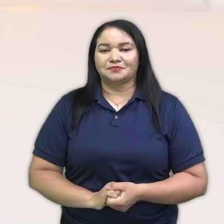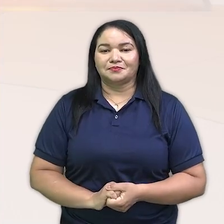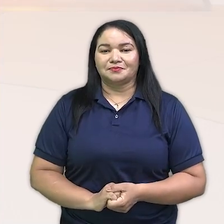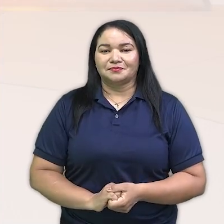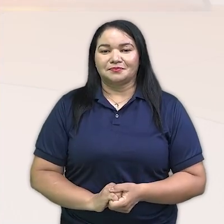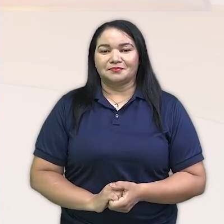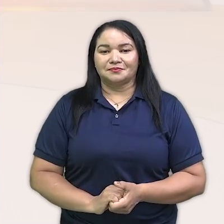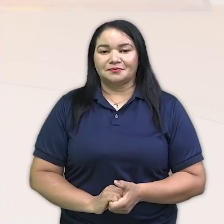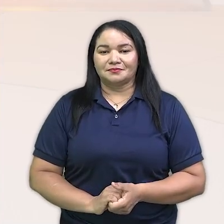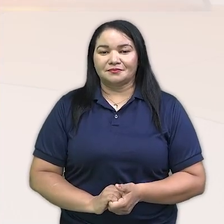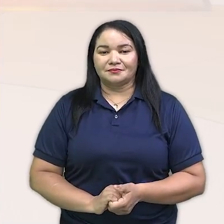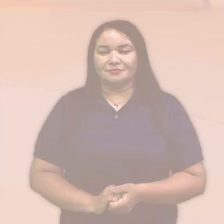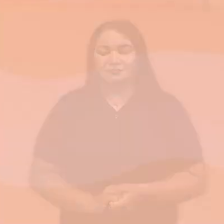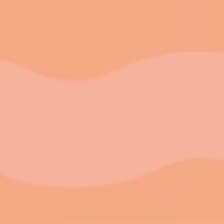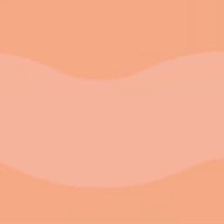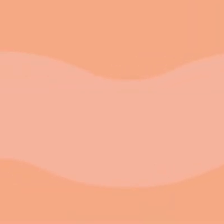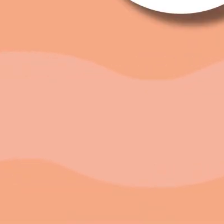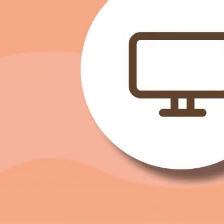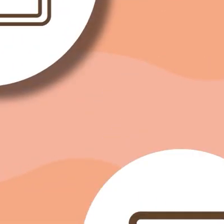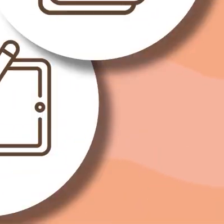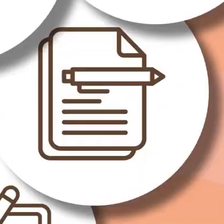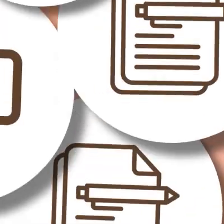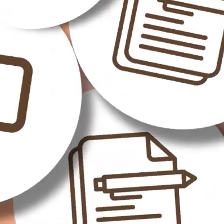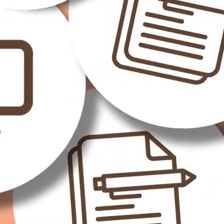vamos à nossa aula.